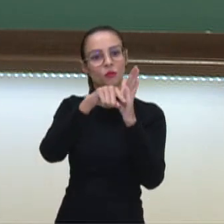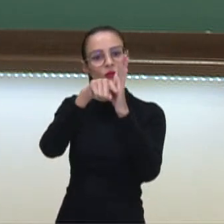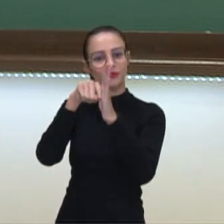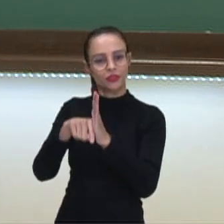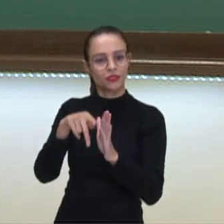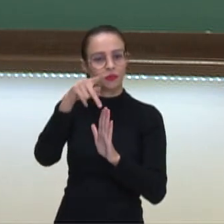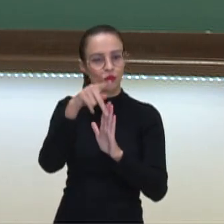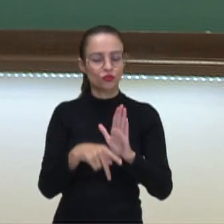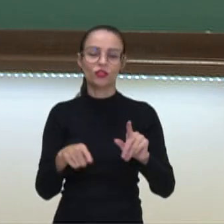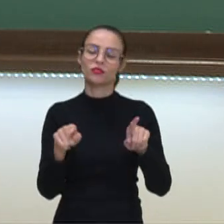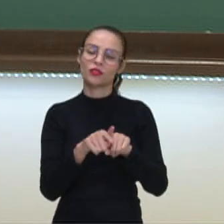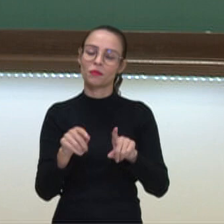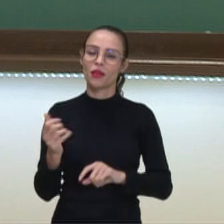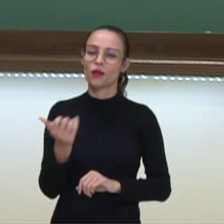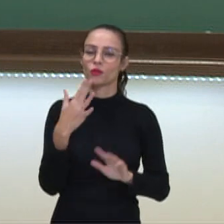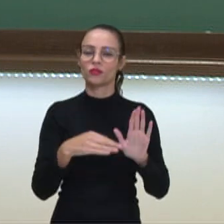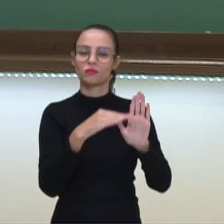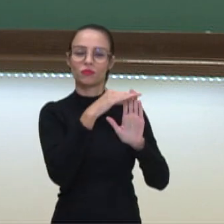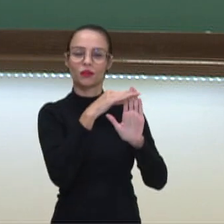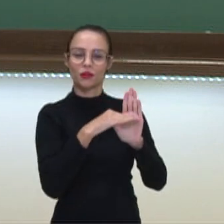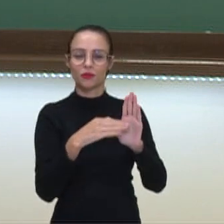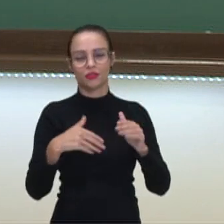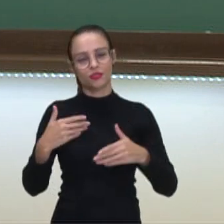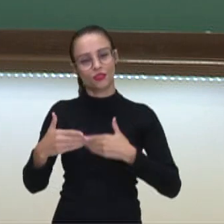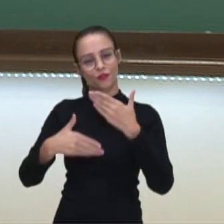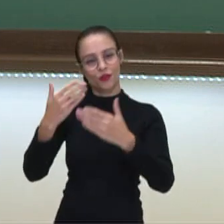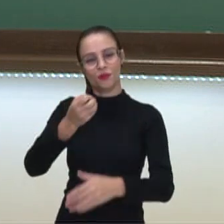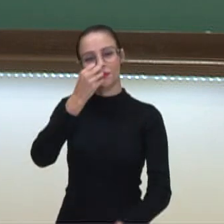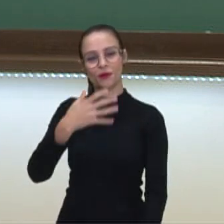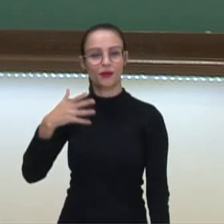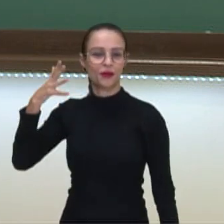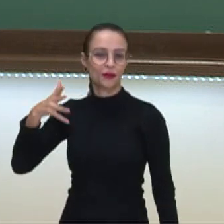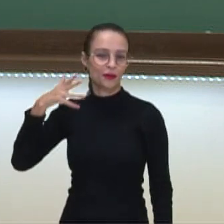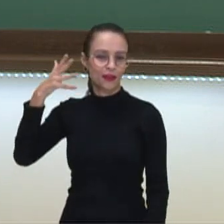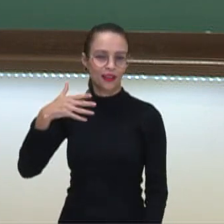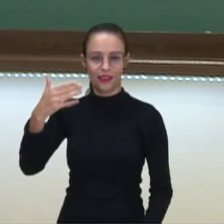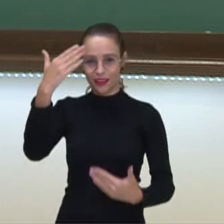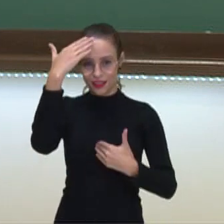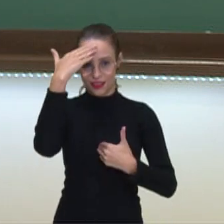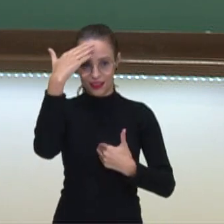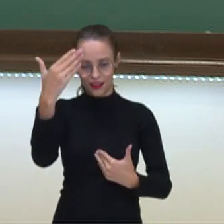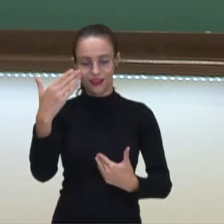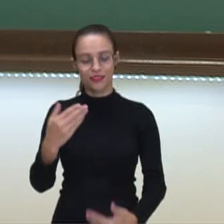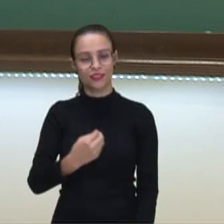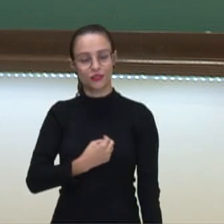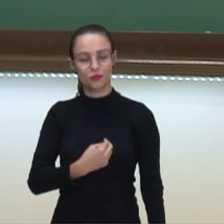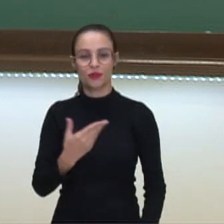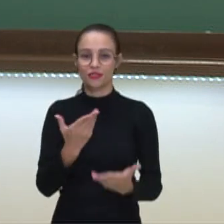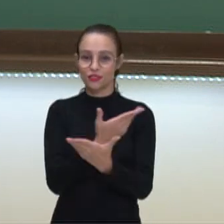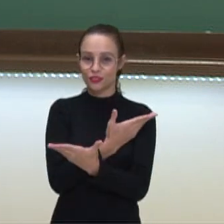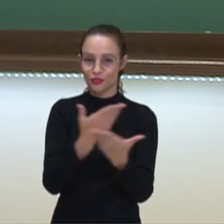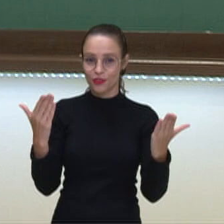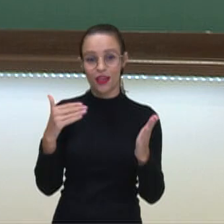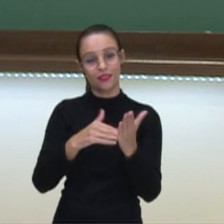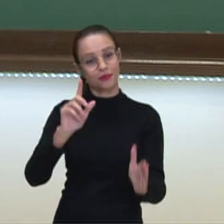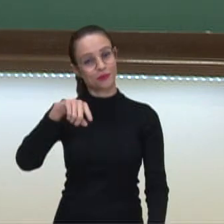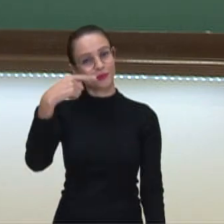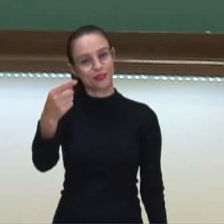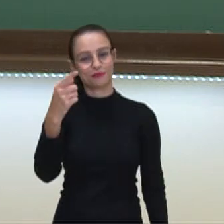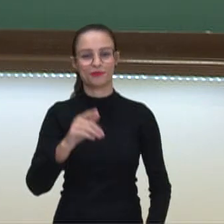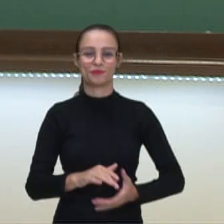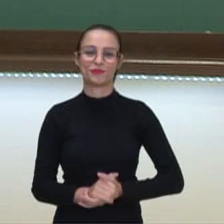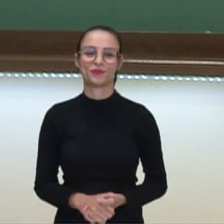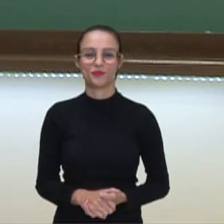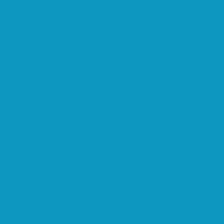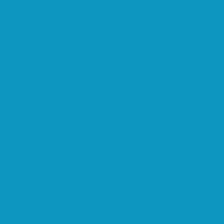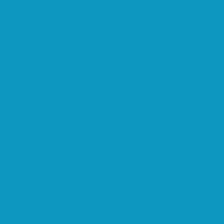E alguns preceitos para desenvolver uma boa oratória. Agradeço a presença de vocês e até a próxima.